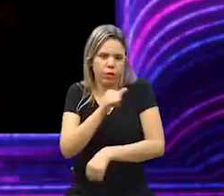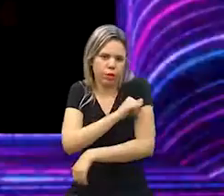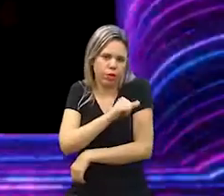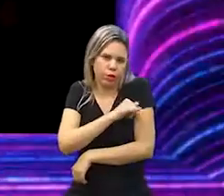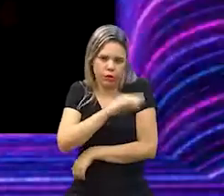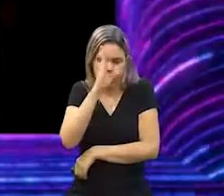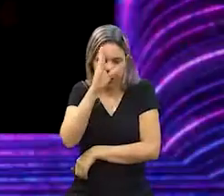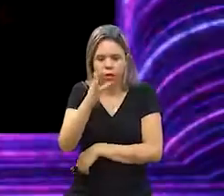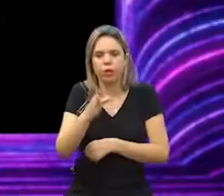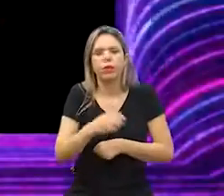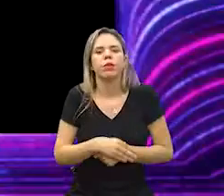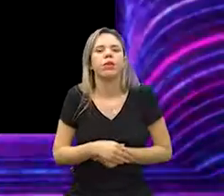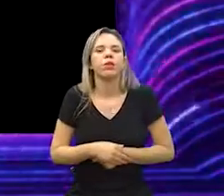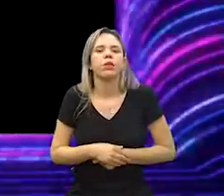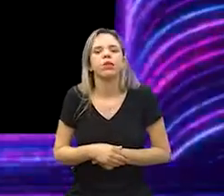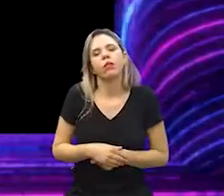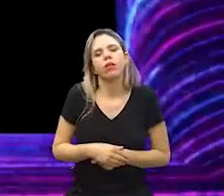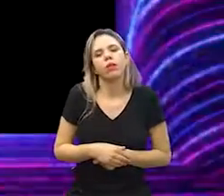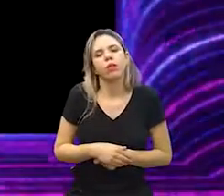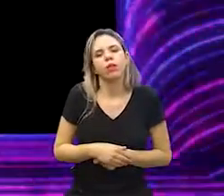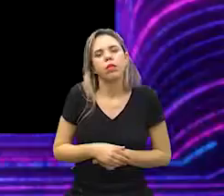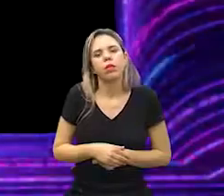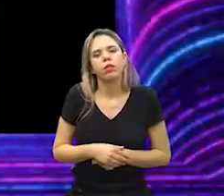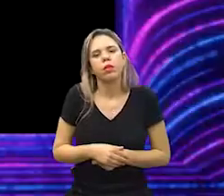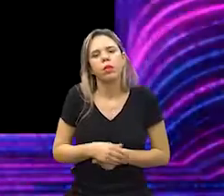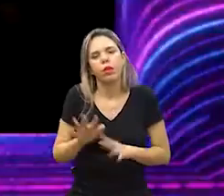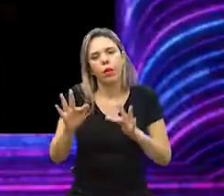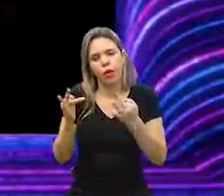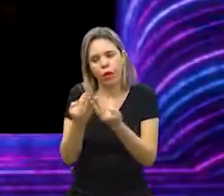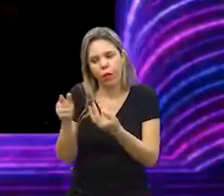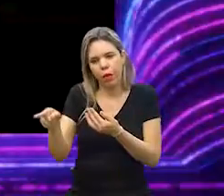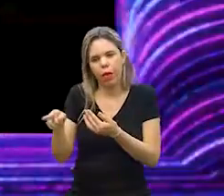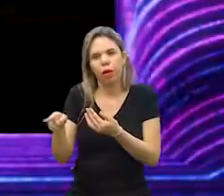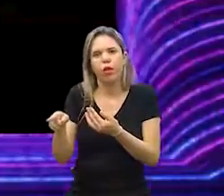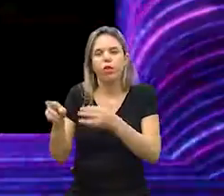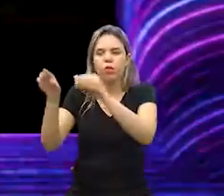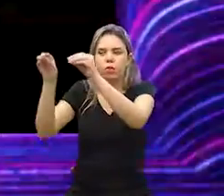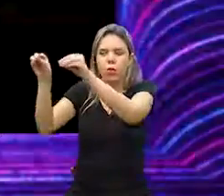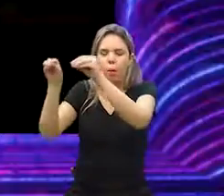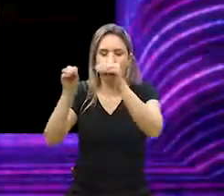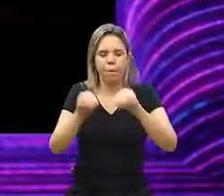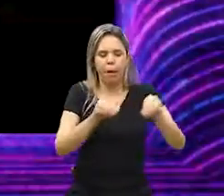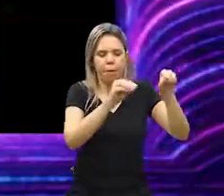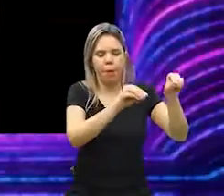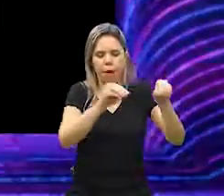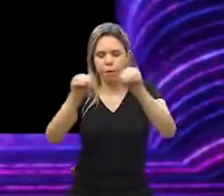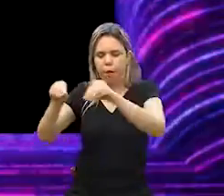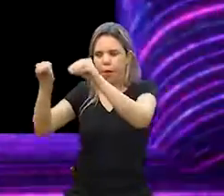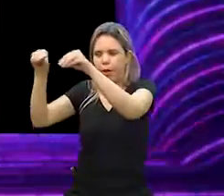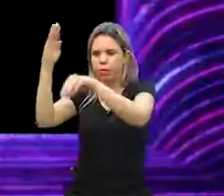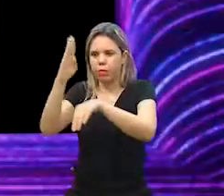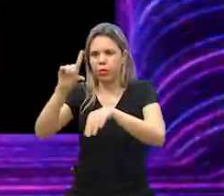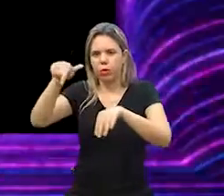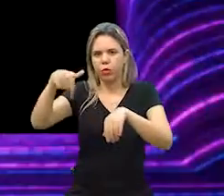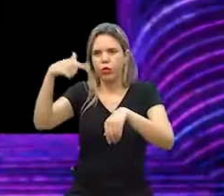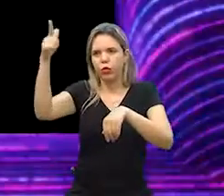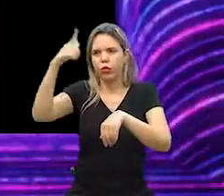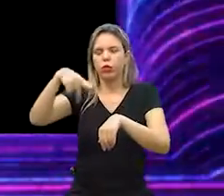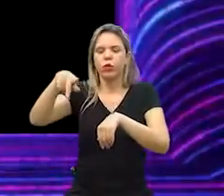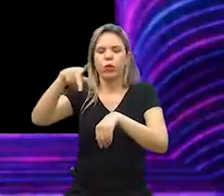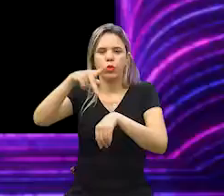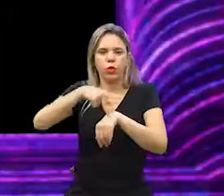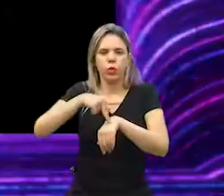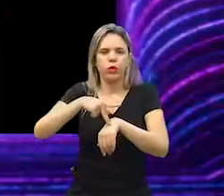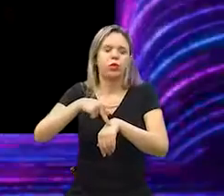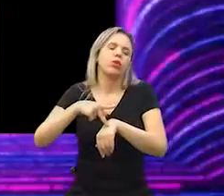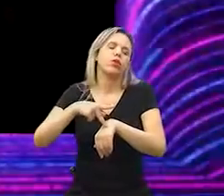Rio principalmente. Só que a minha família começou a mudar muito de lugar, muito. Primeiro dentro do Brasil, depois fui morar na Ásia,